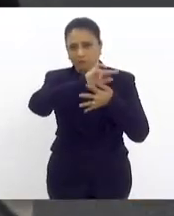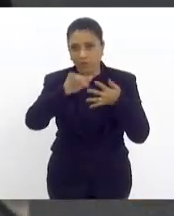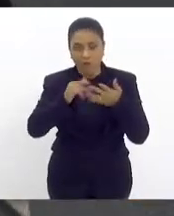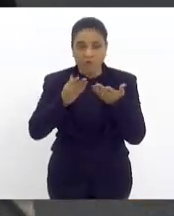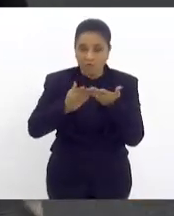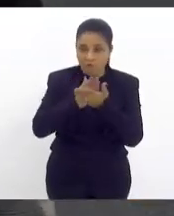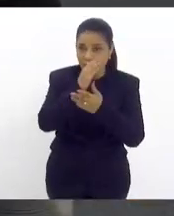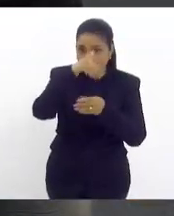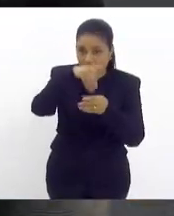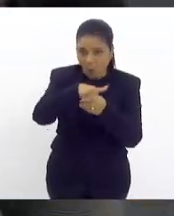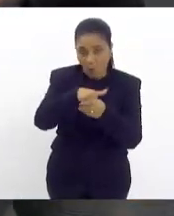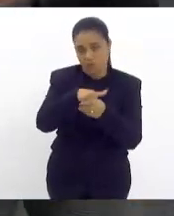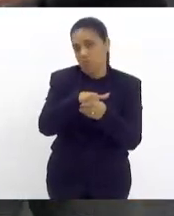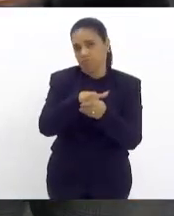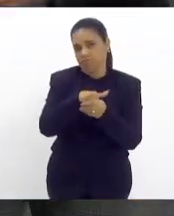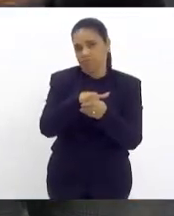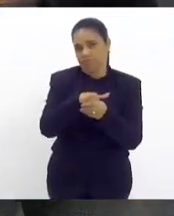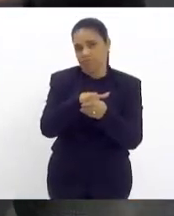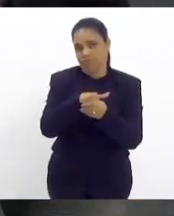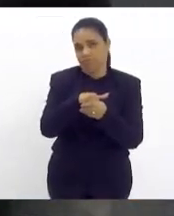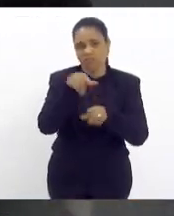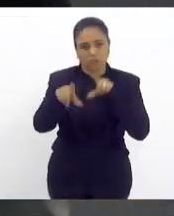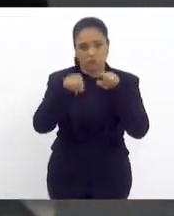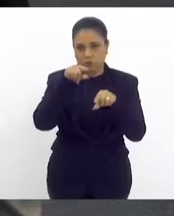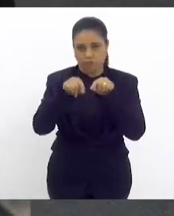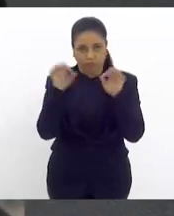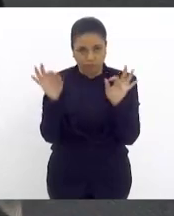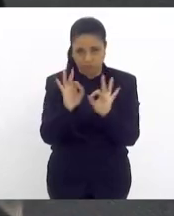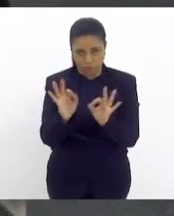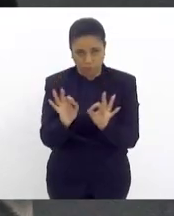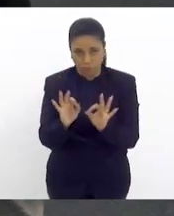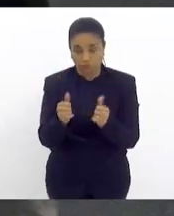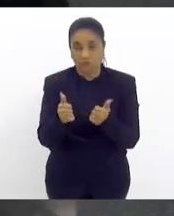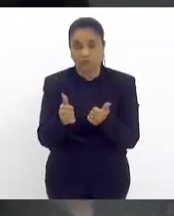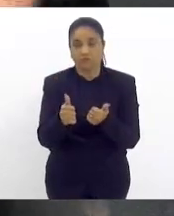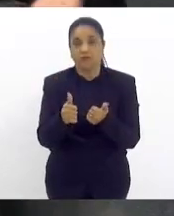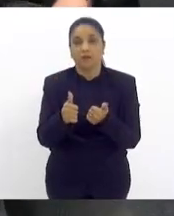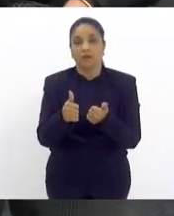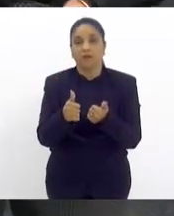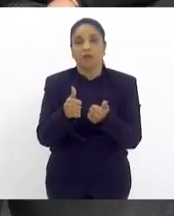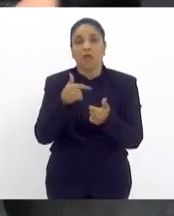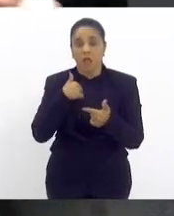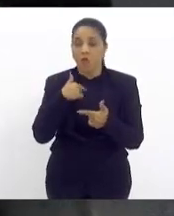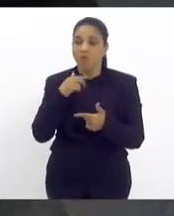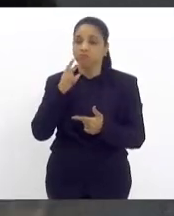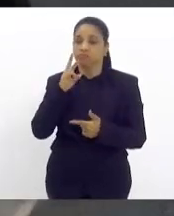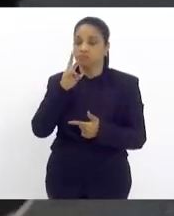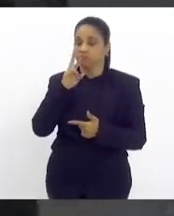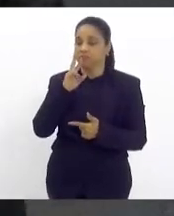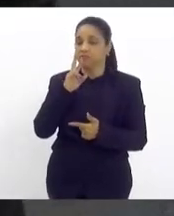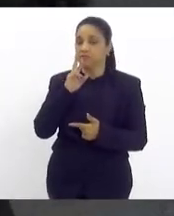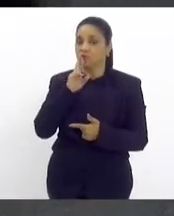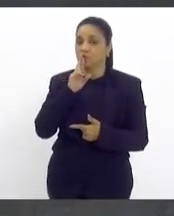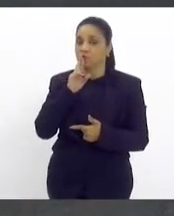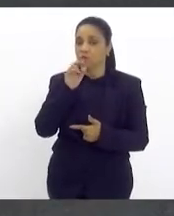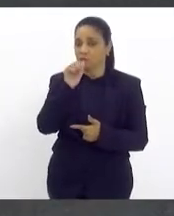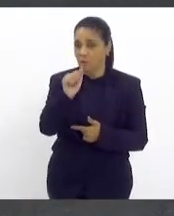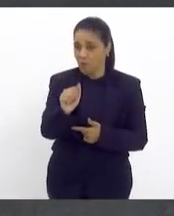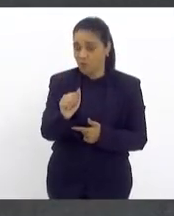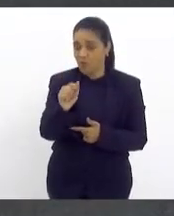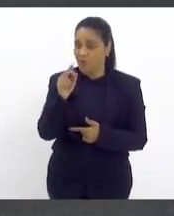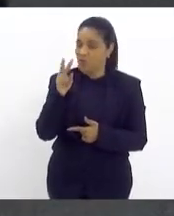sem distinção eu até disse para o deputado Amorim que eu via nele uma certa de cotomia